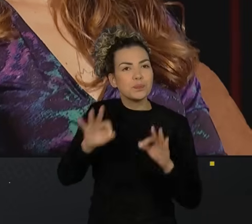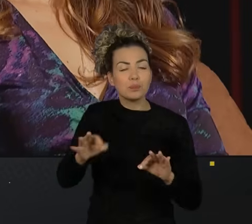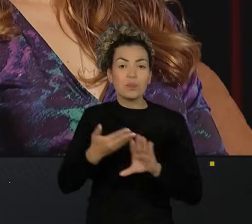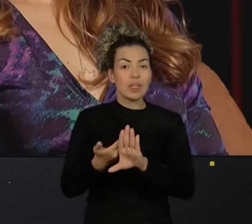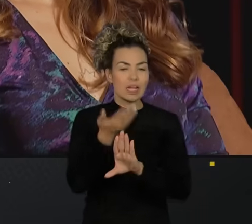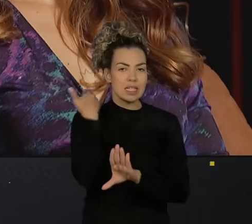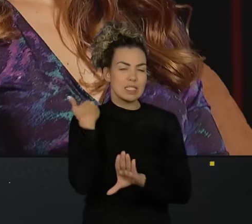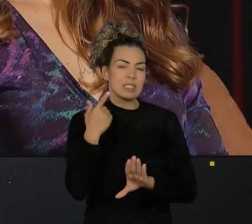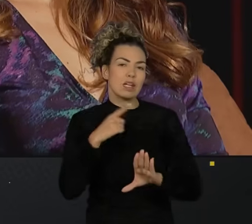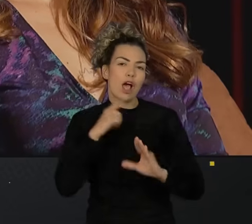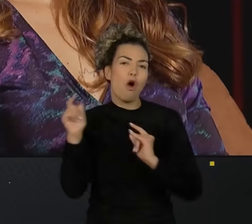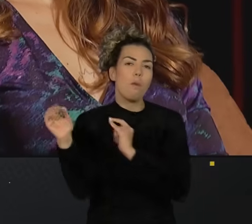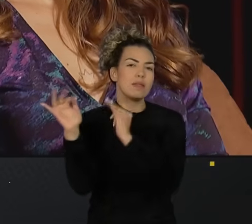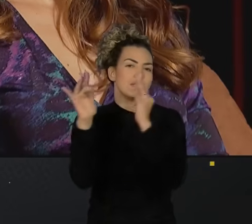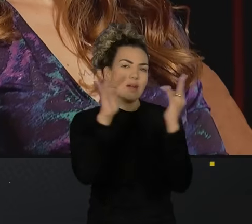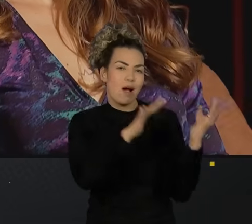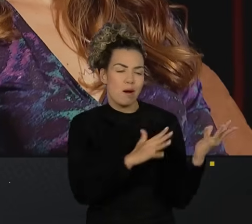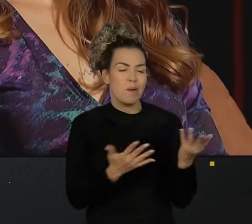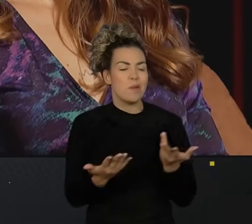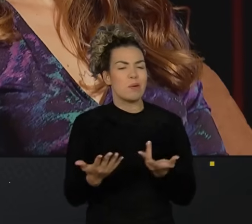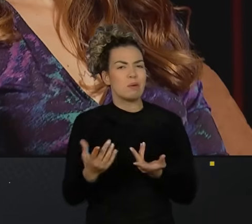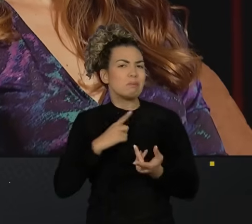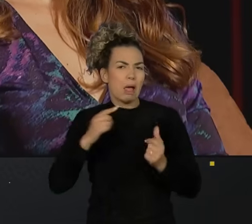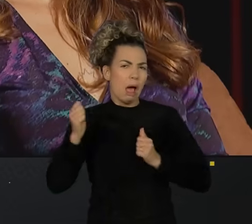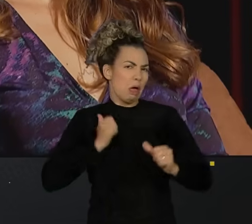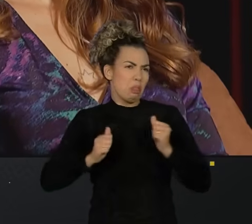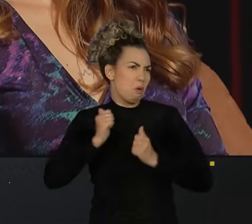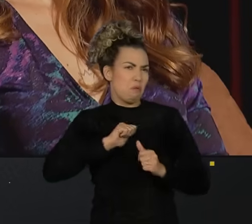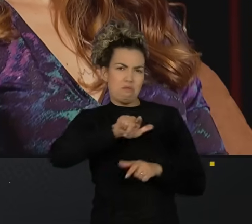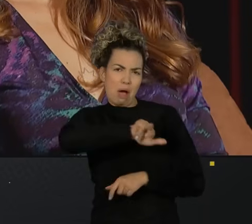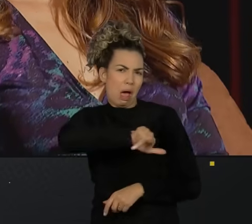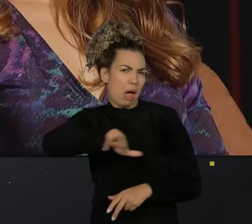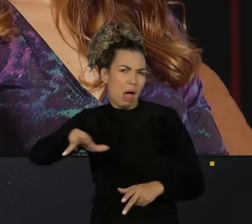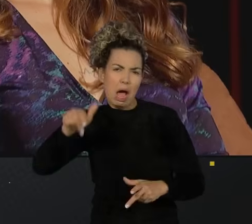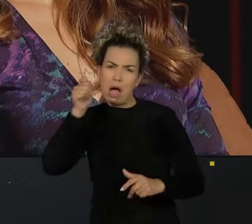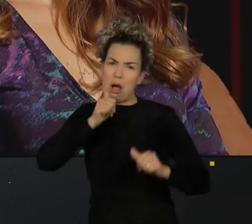comercial com vários atores, várias